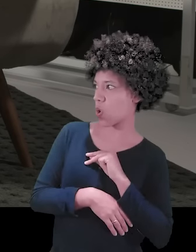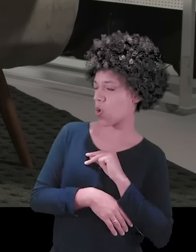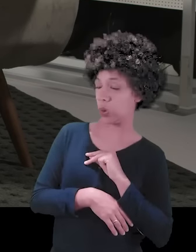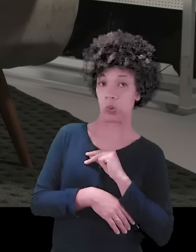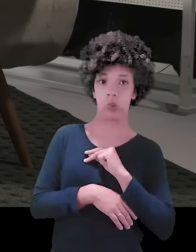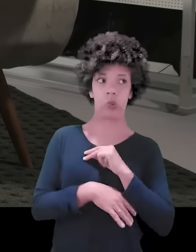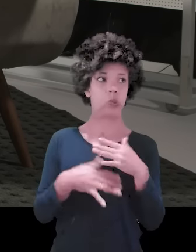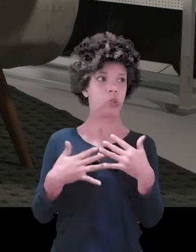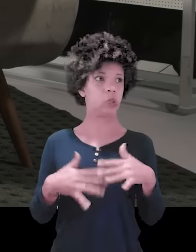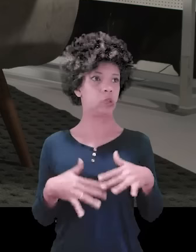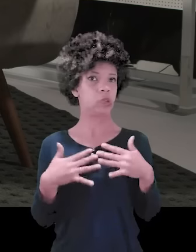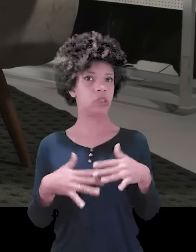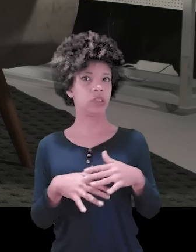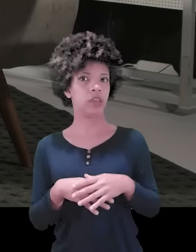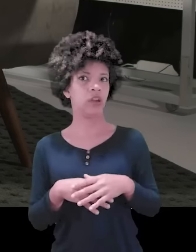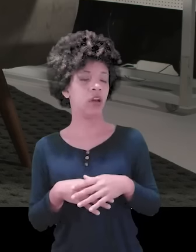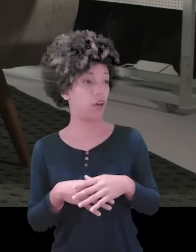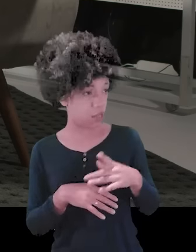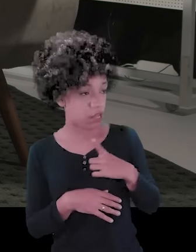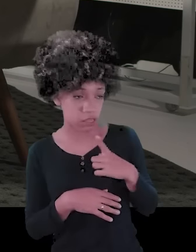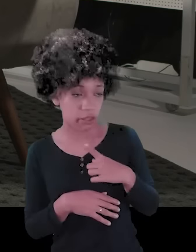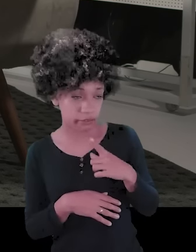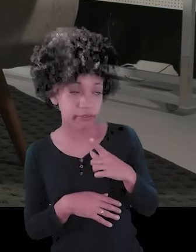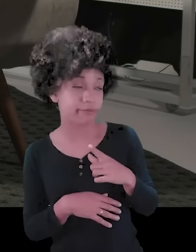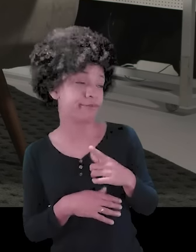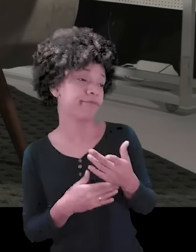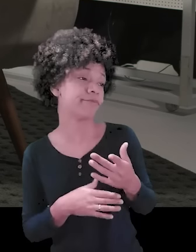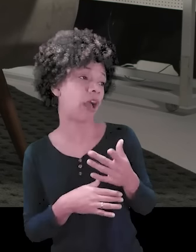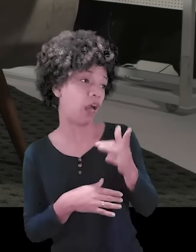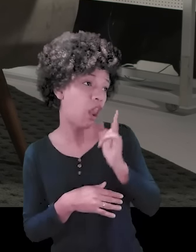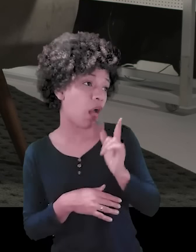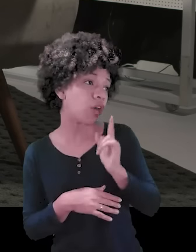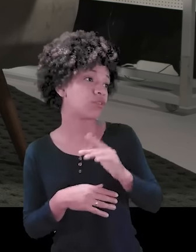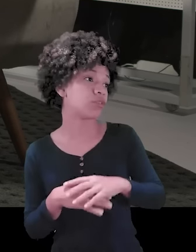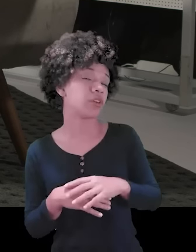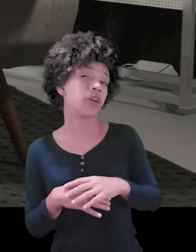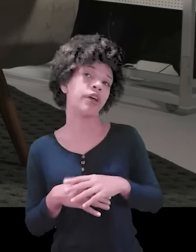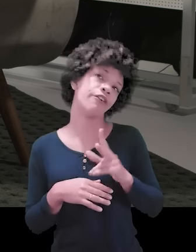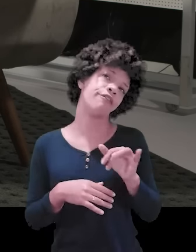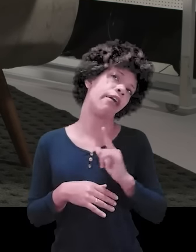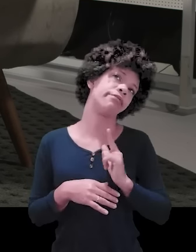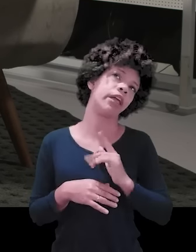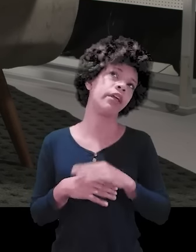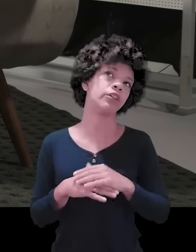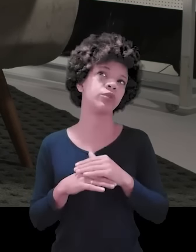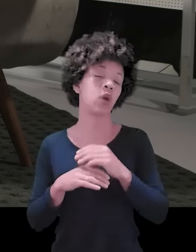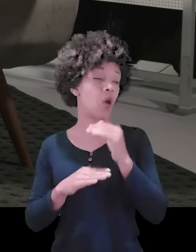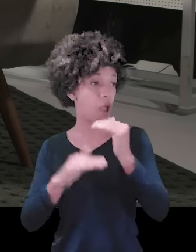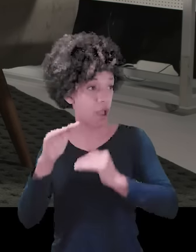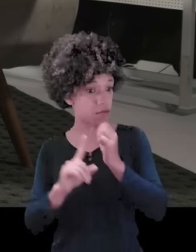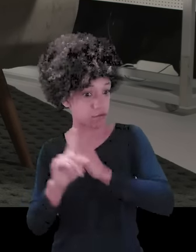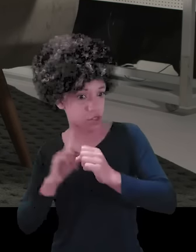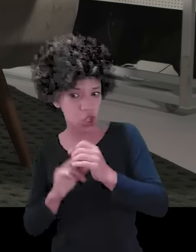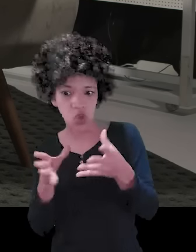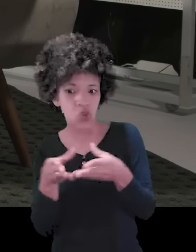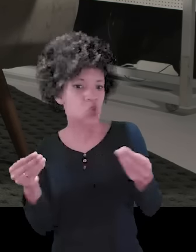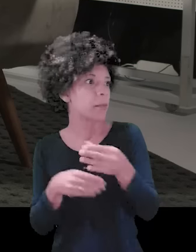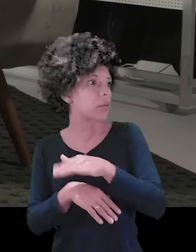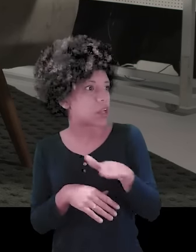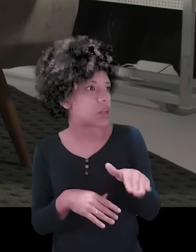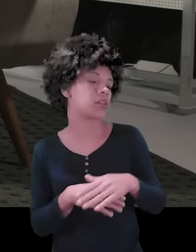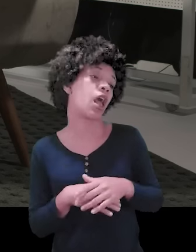a nossa muito assim existe Claro é vai ter essa coisa do submundo a pessoa desapareceu